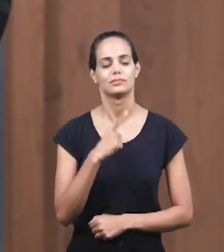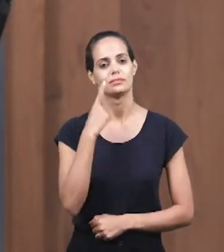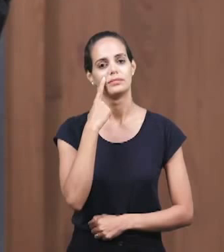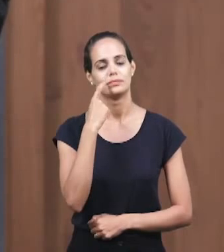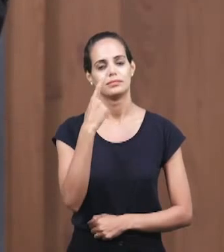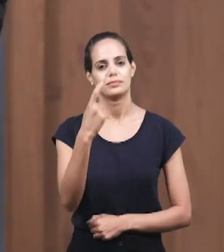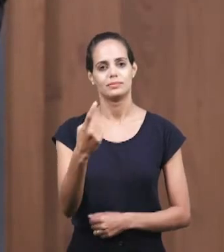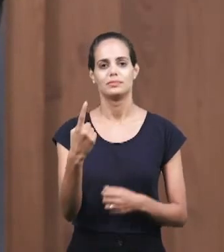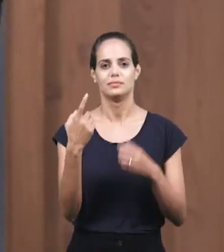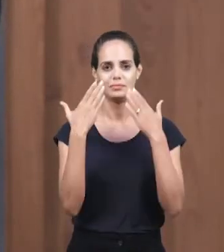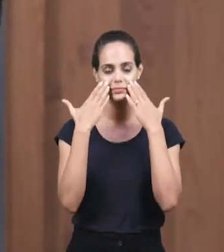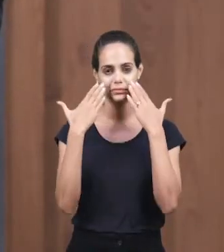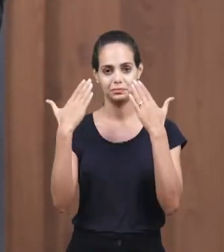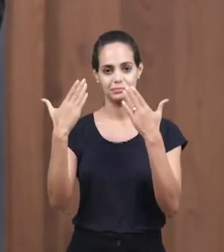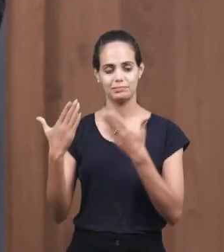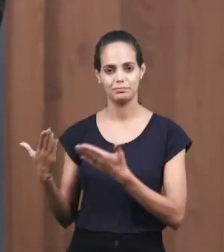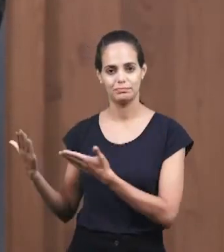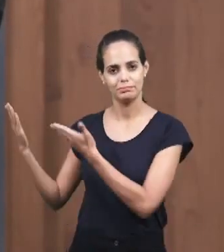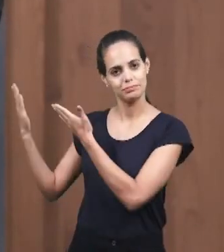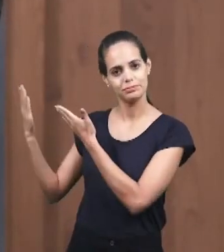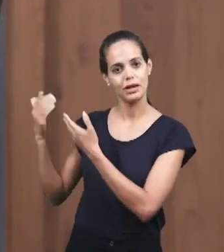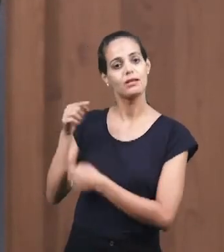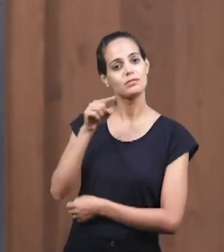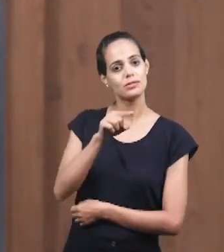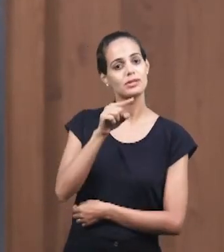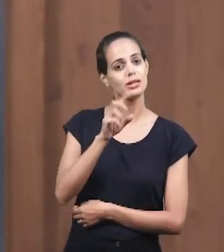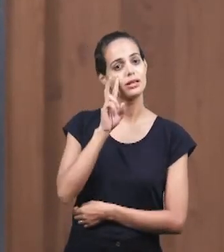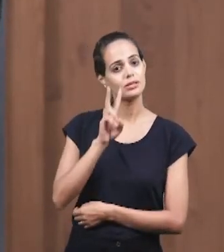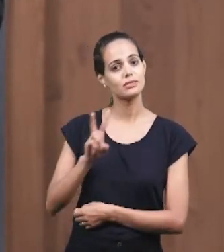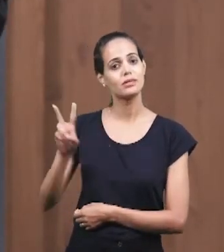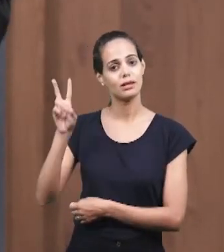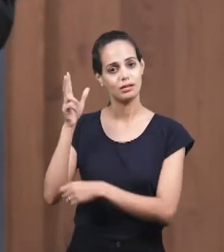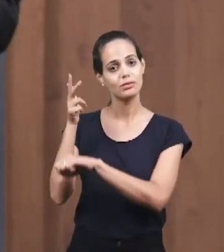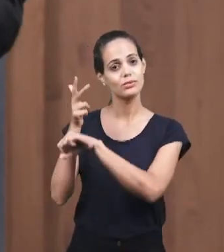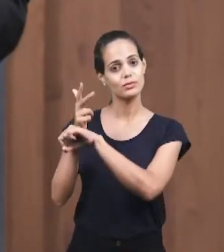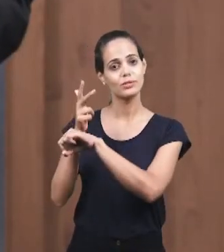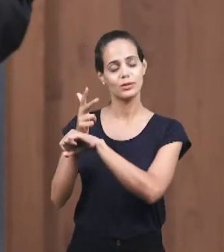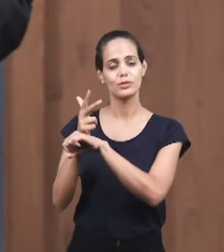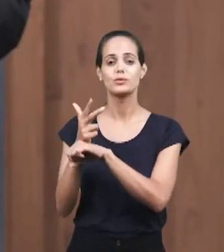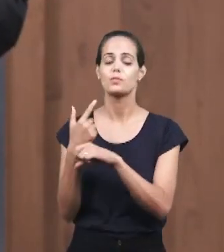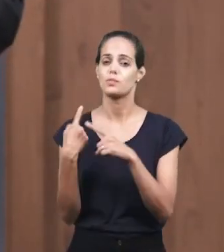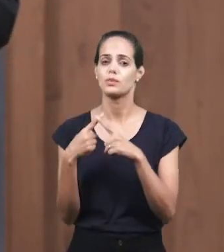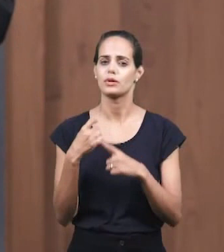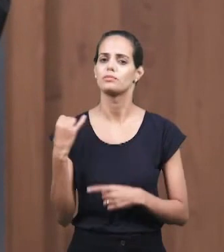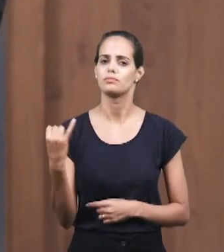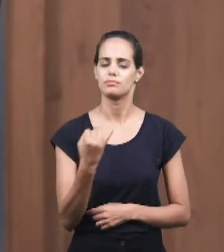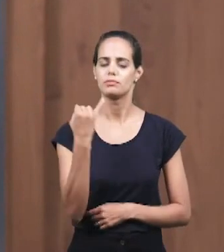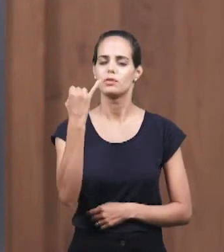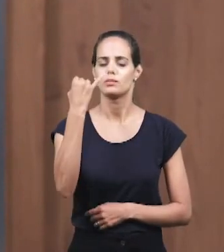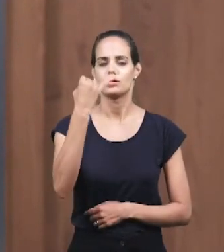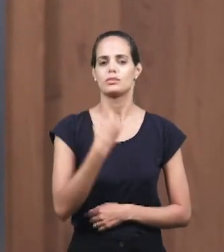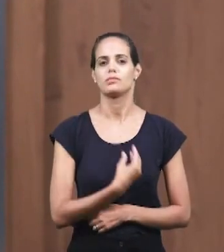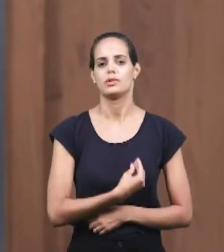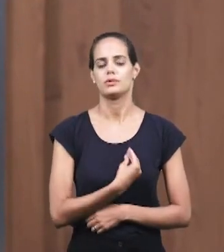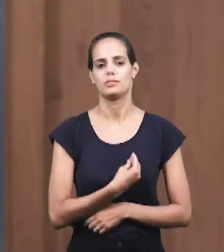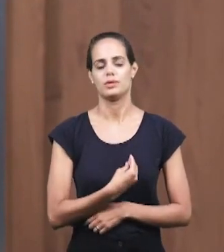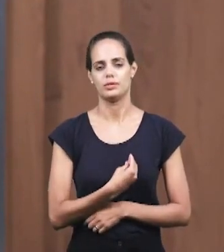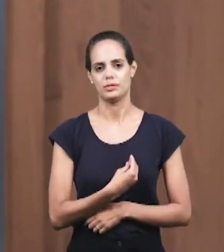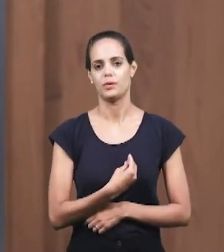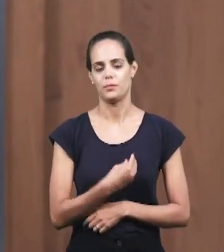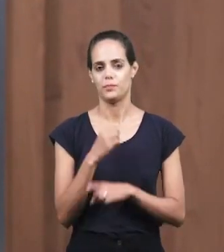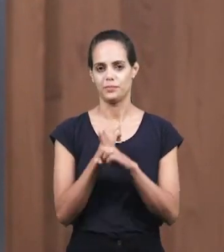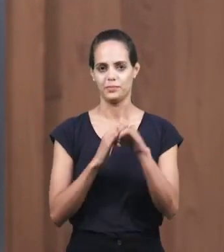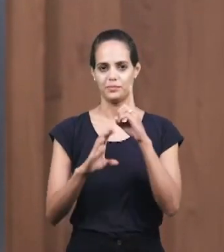em apresentar esses vídeos para que os irmãos possam ver que realmente é muito válida a participação dos irmãos nesse